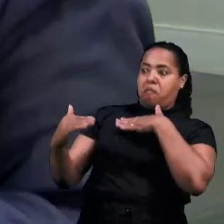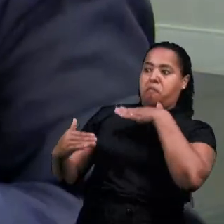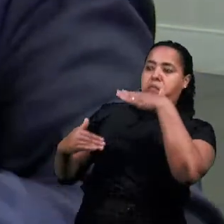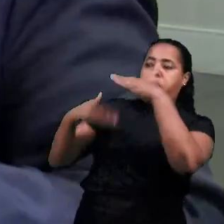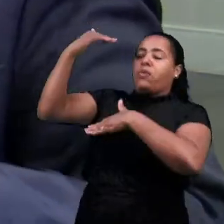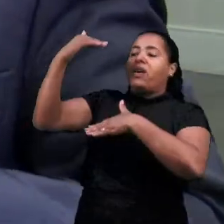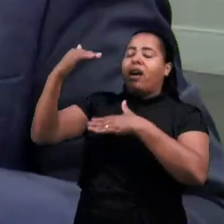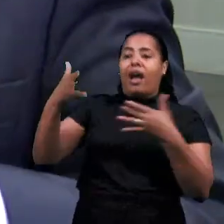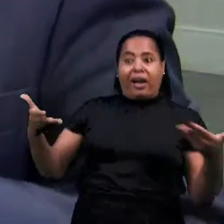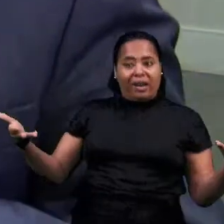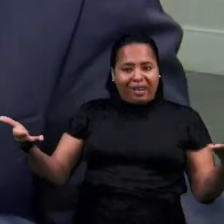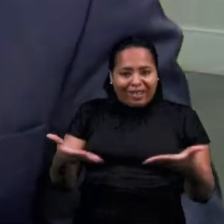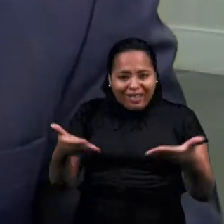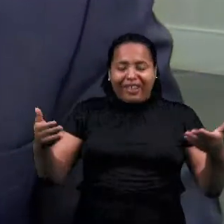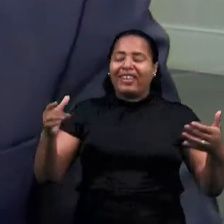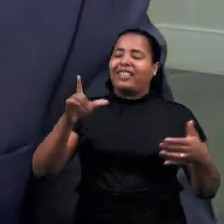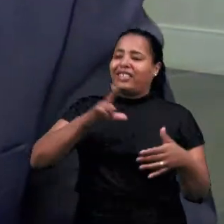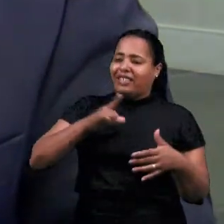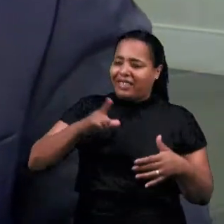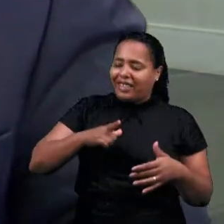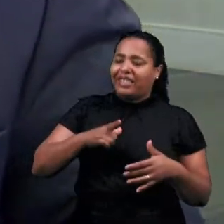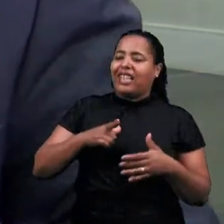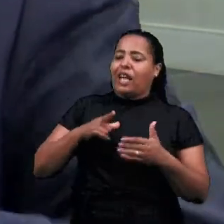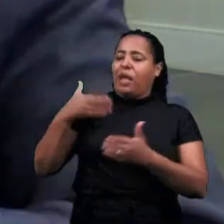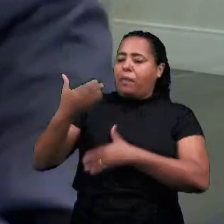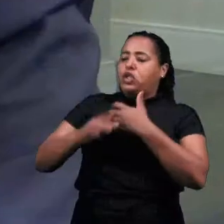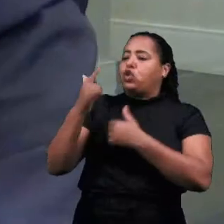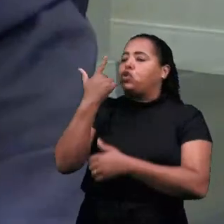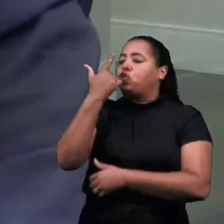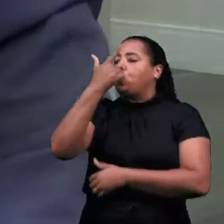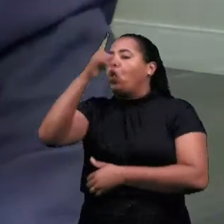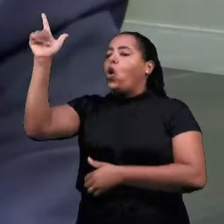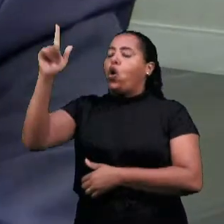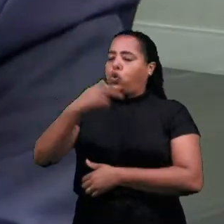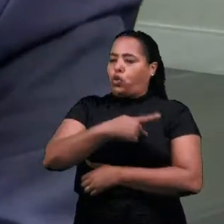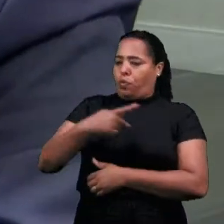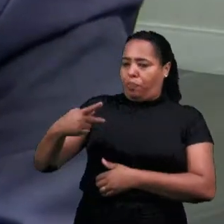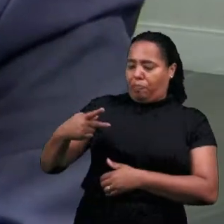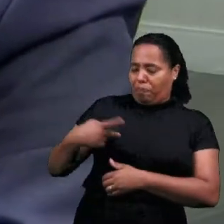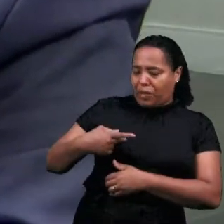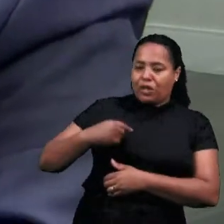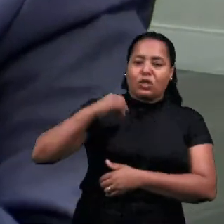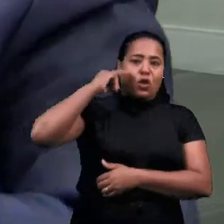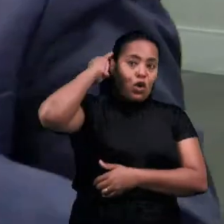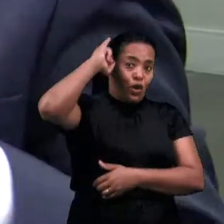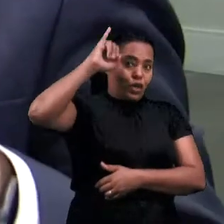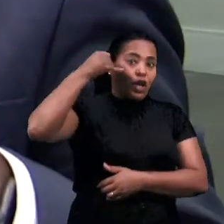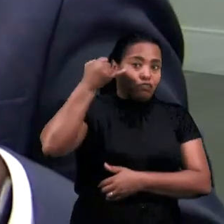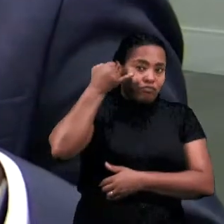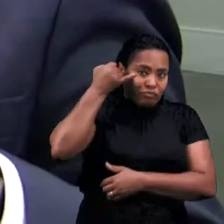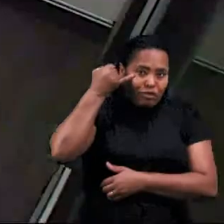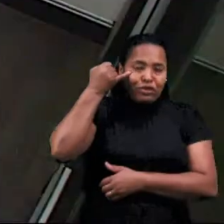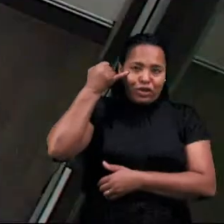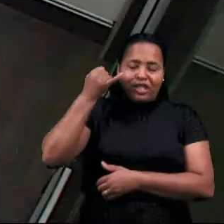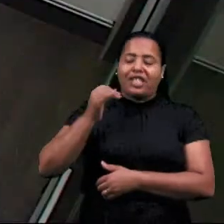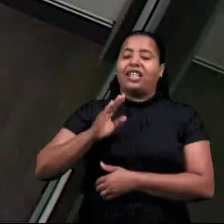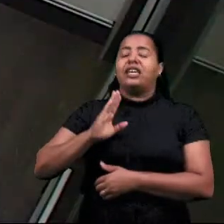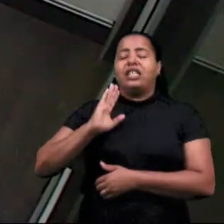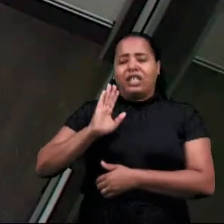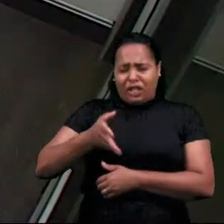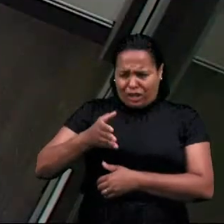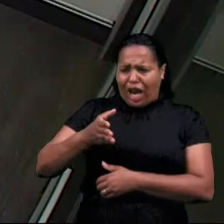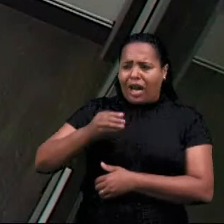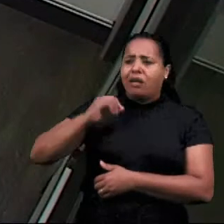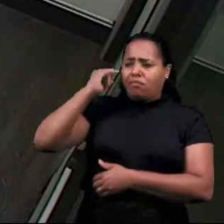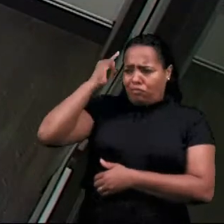temos agora a presença de um outro pastor, que no caso o pastor Josias Júnior. O pastor, ele já ficava ali dentro com